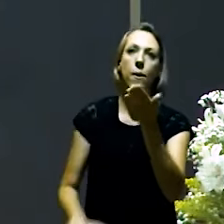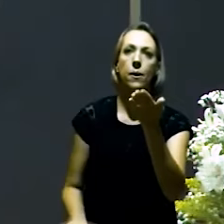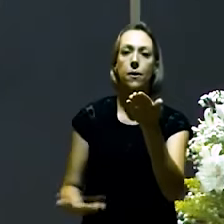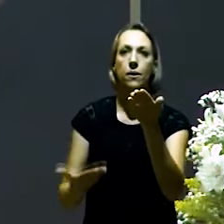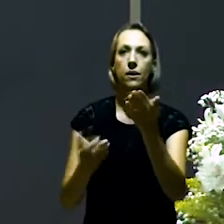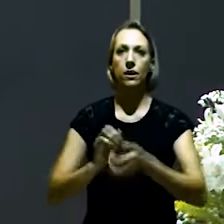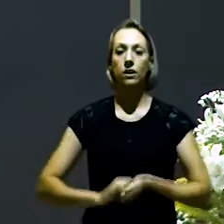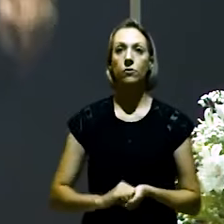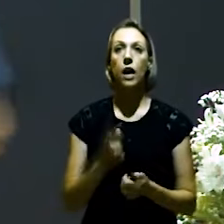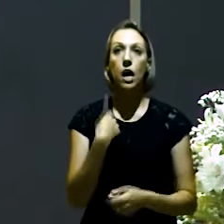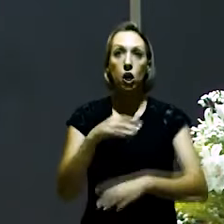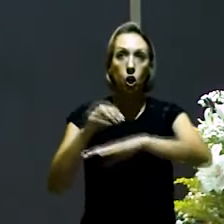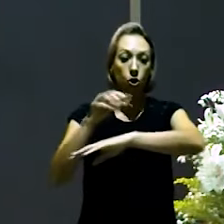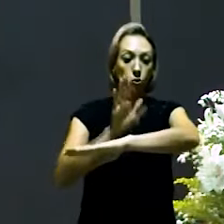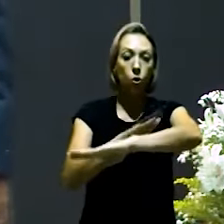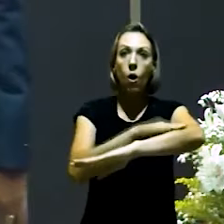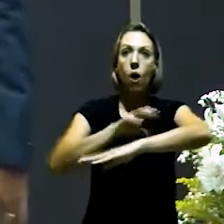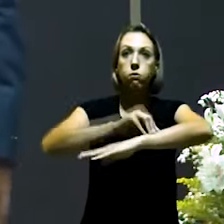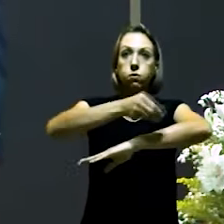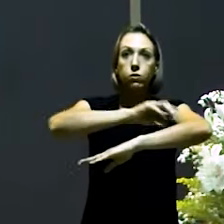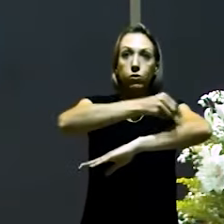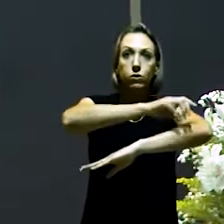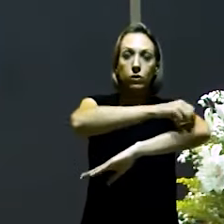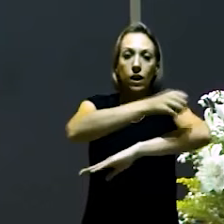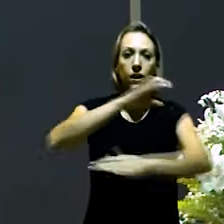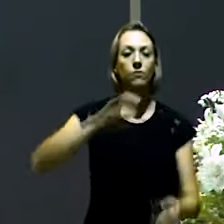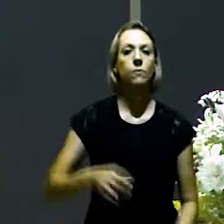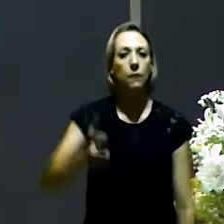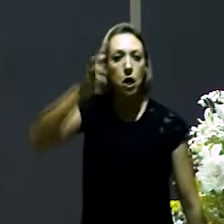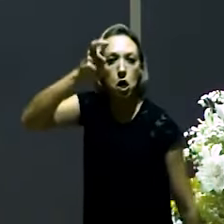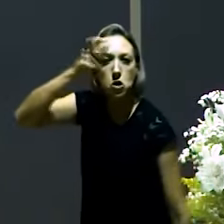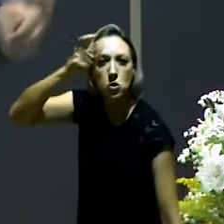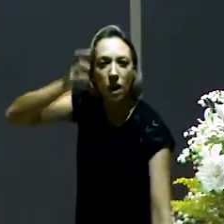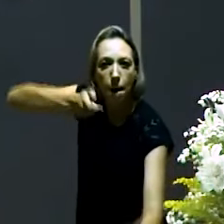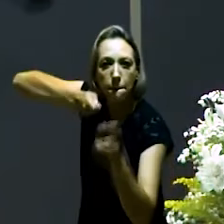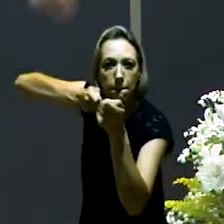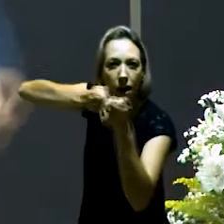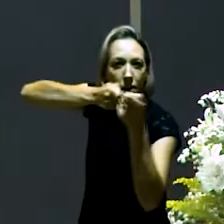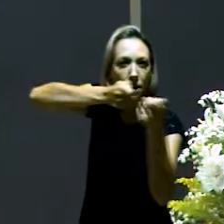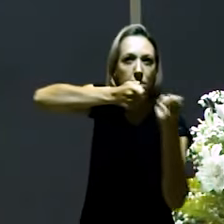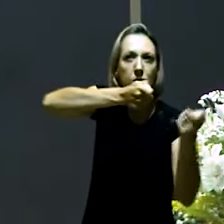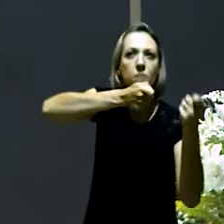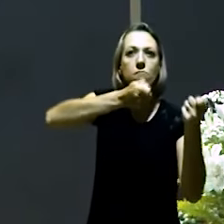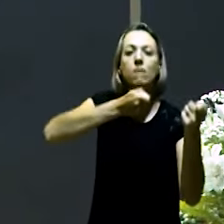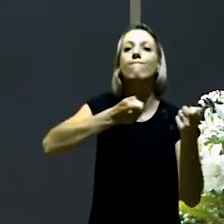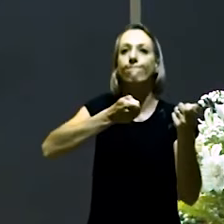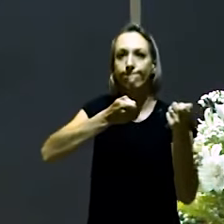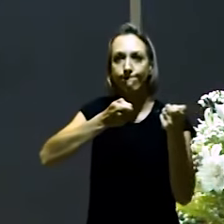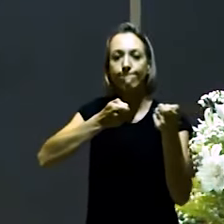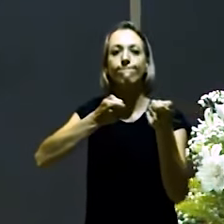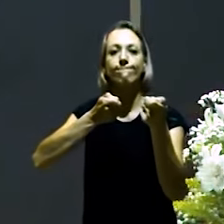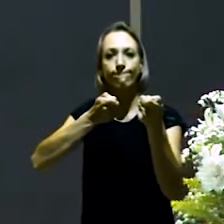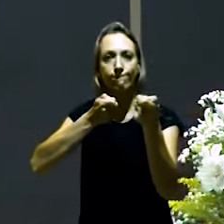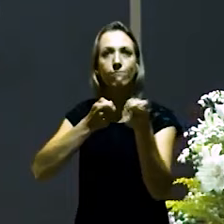força. E o nosso inimigo, e eu preciso te dizer isso, o nosso inimigo, ele existe, o